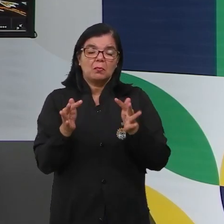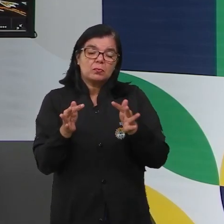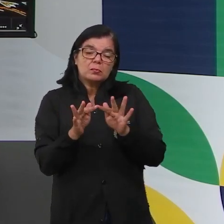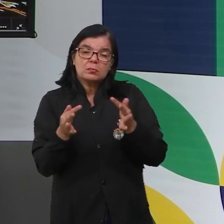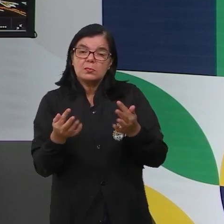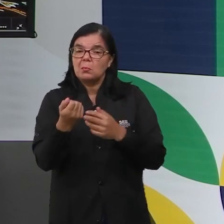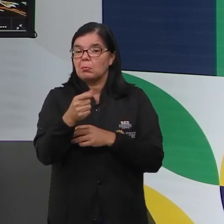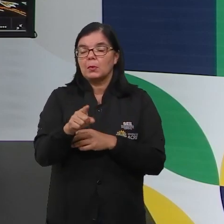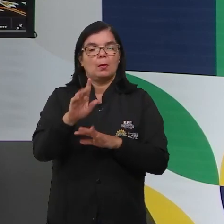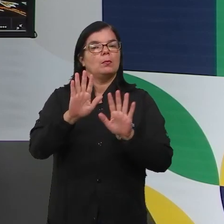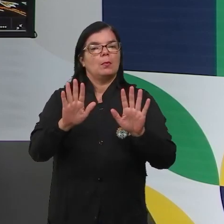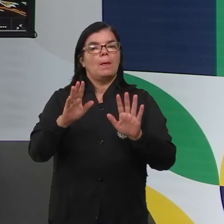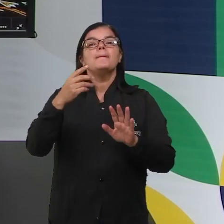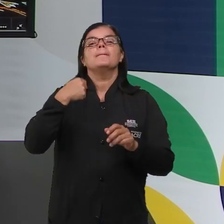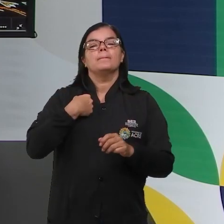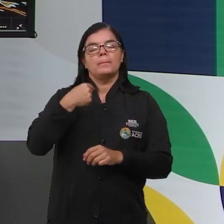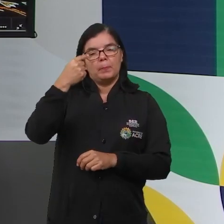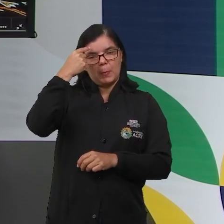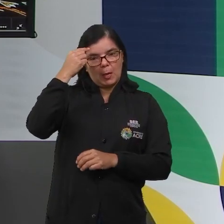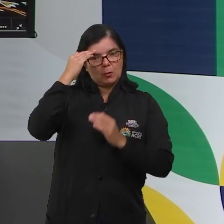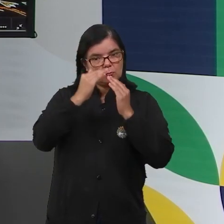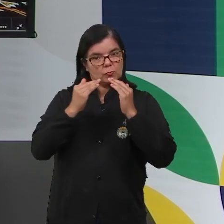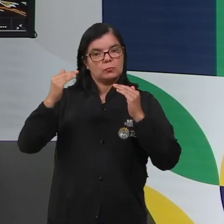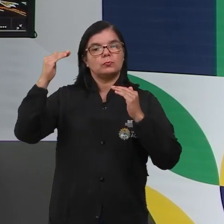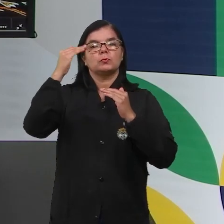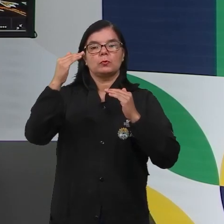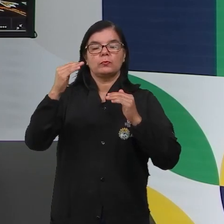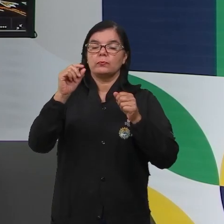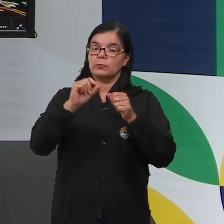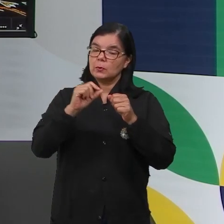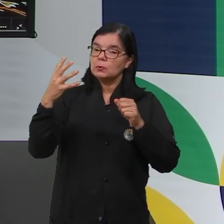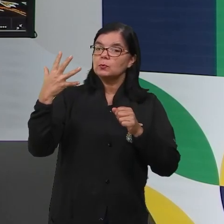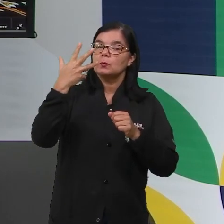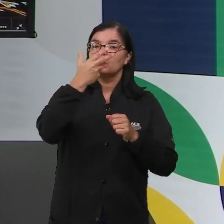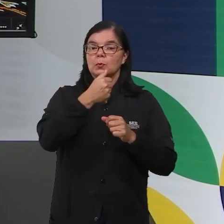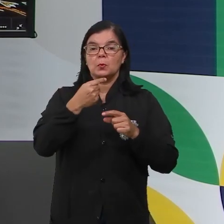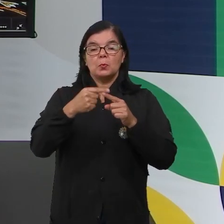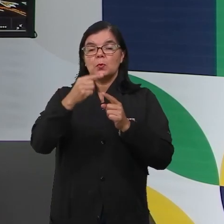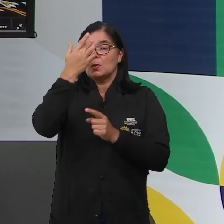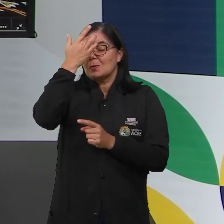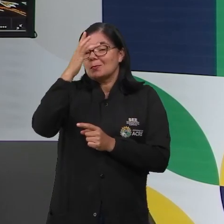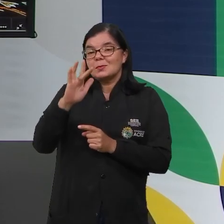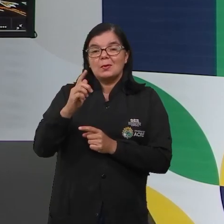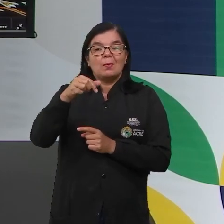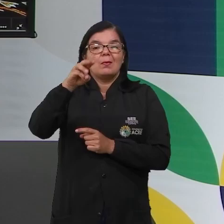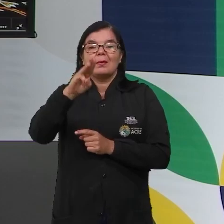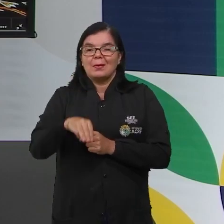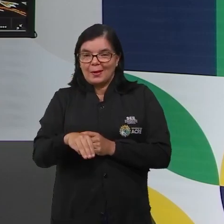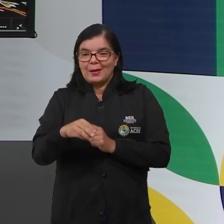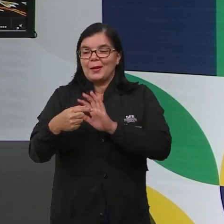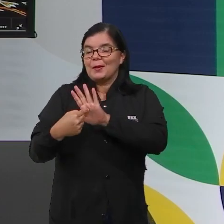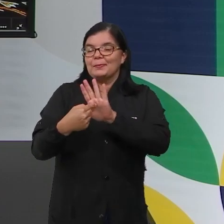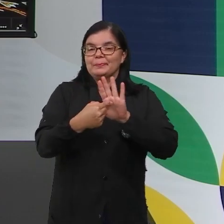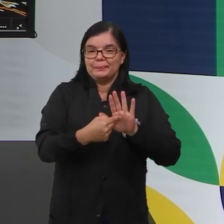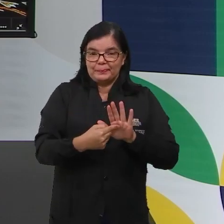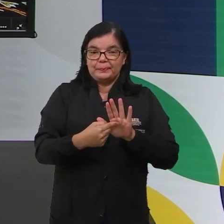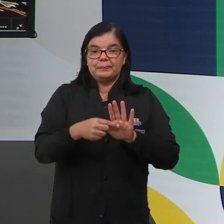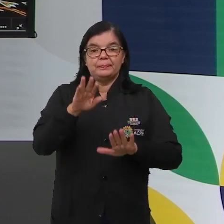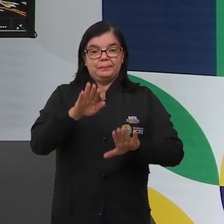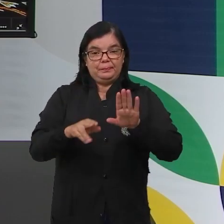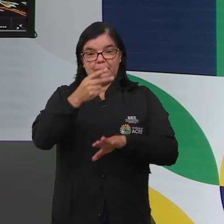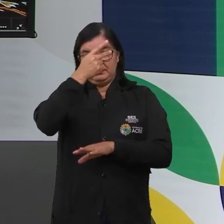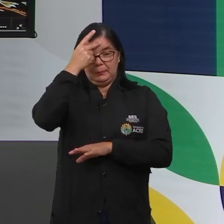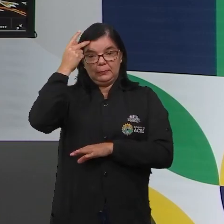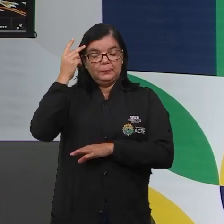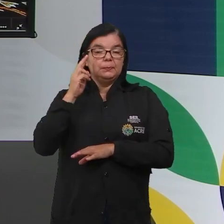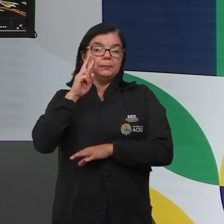singela, não precisa... Pense grande, tá? Faça um negócio bonito mesmo, porque a gente não sabe qual vai ser a repercussão que ela vai ter. As pessoas que vão ver a